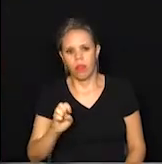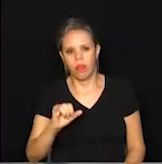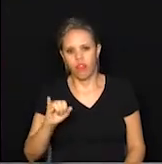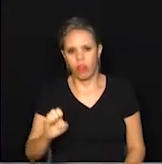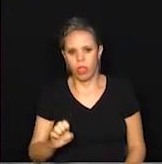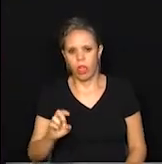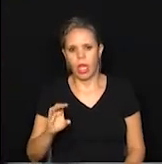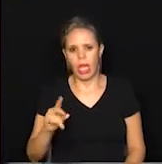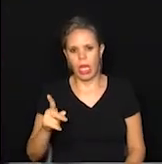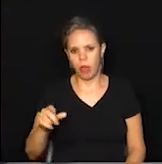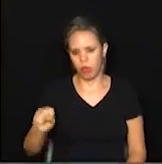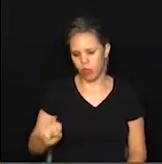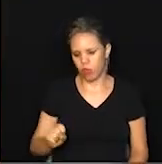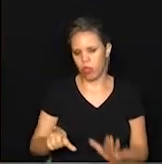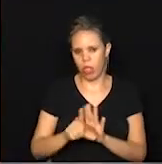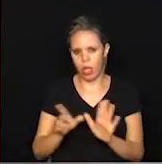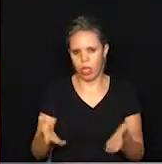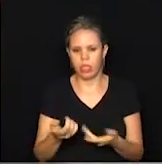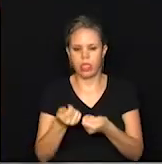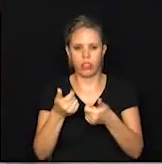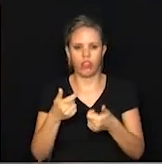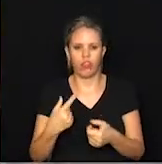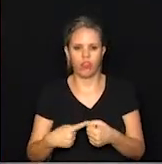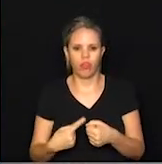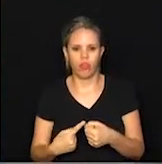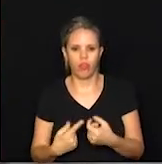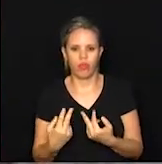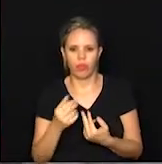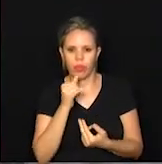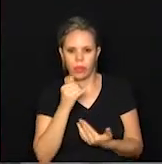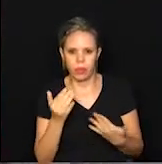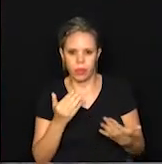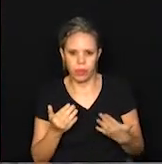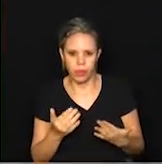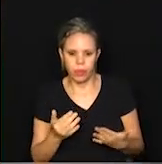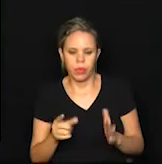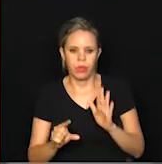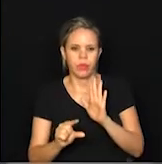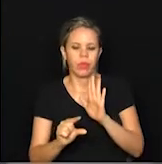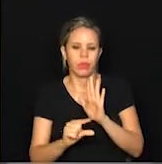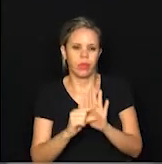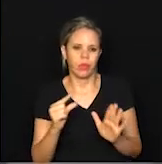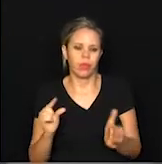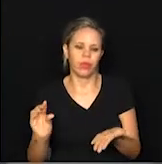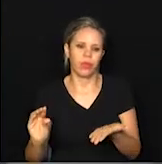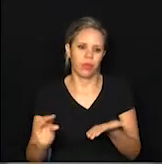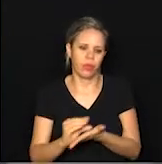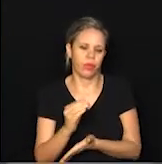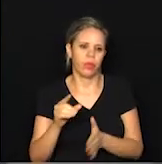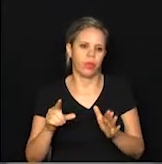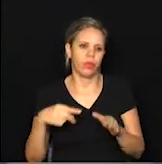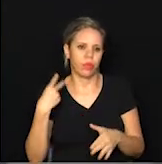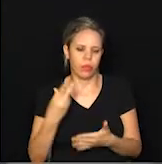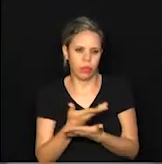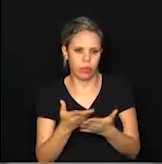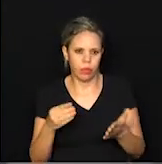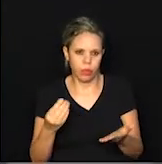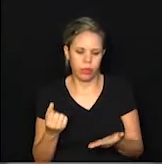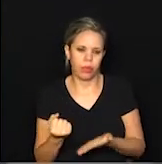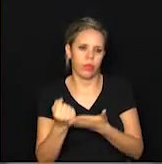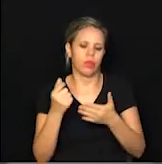lei de incentivo municipal, como fosse uma emenda parlamentar. Então, você